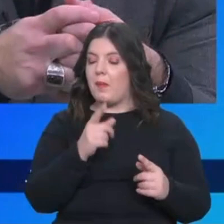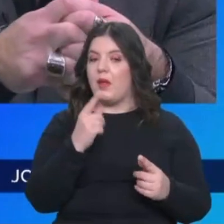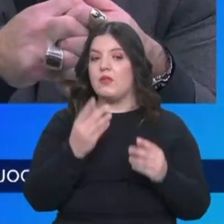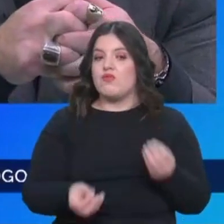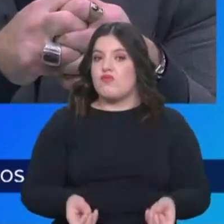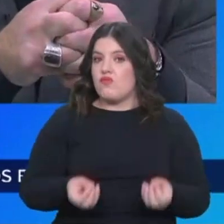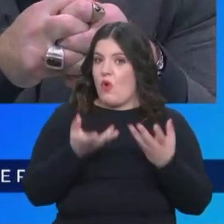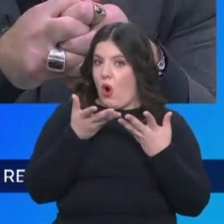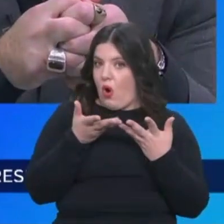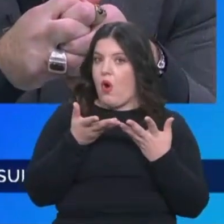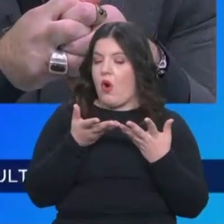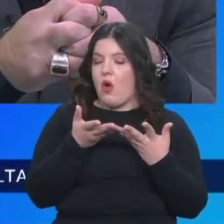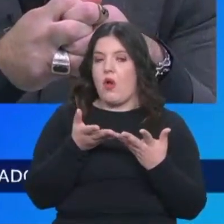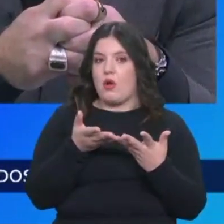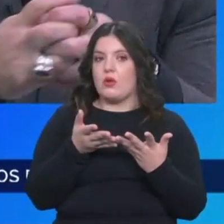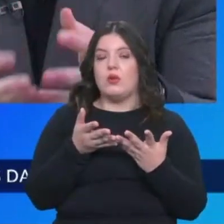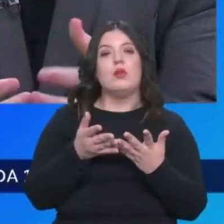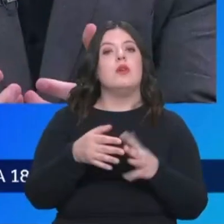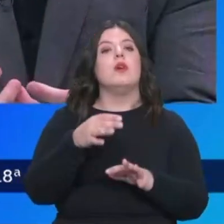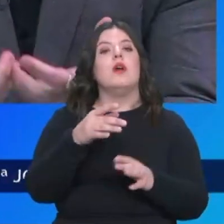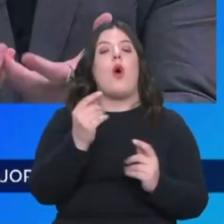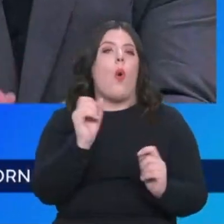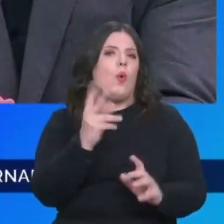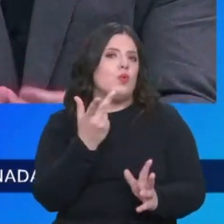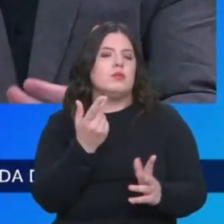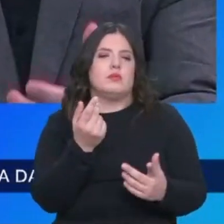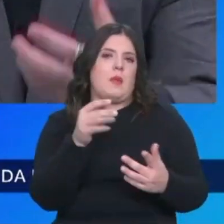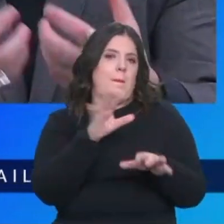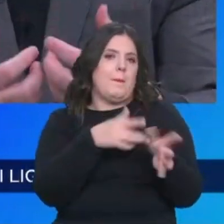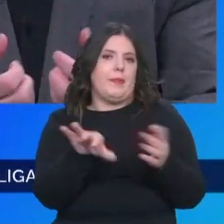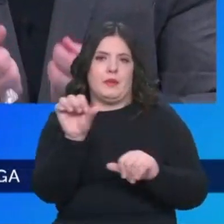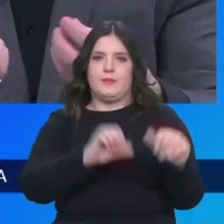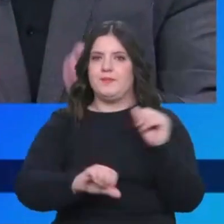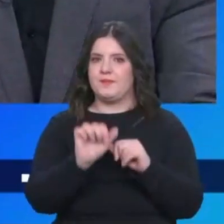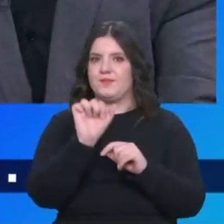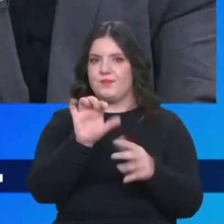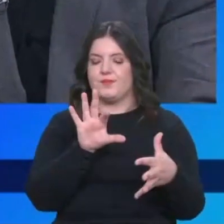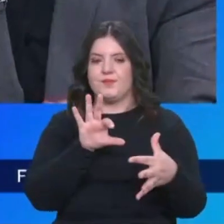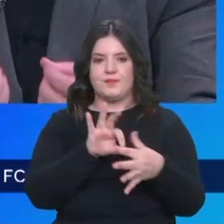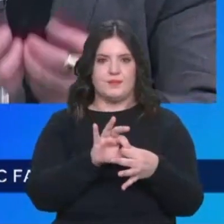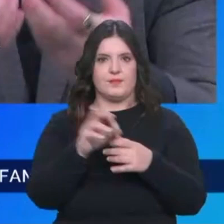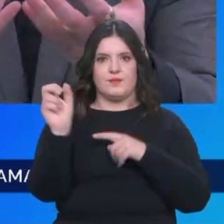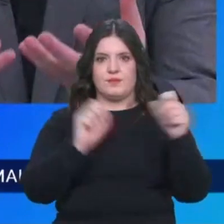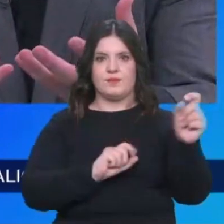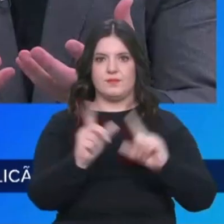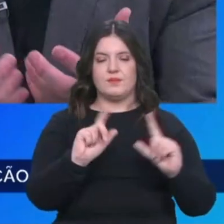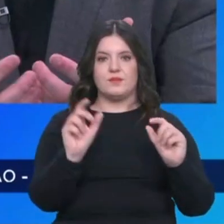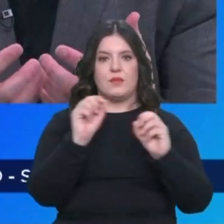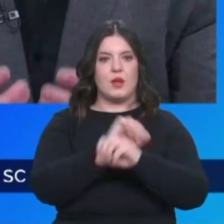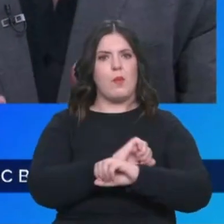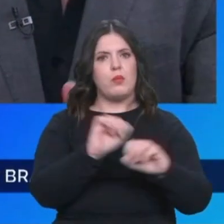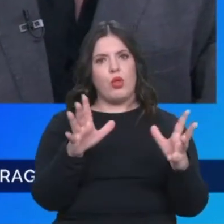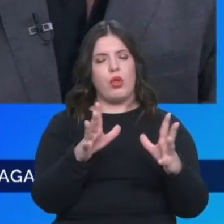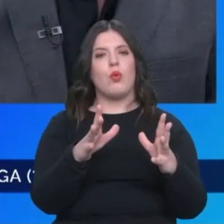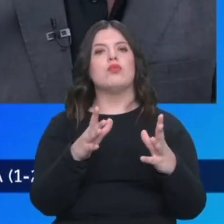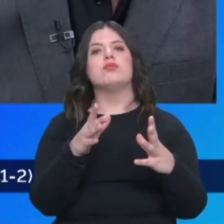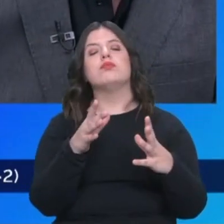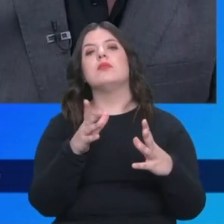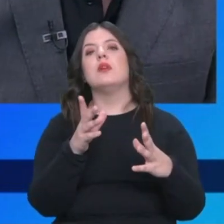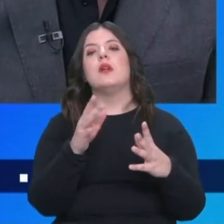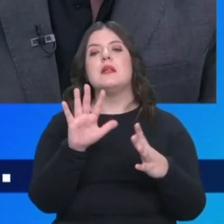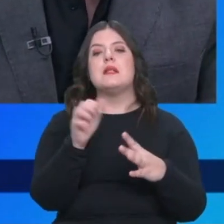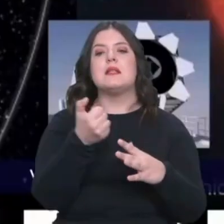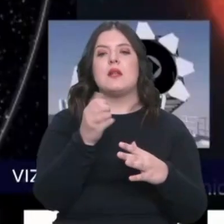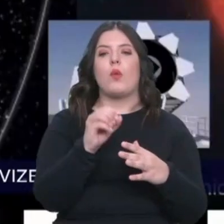nascido, ou terá sido, a sua composição química terá vindo de uma estrela que explodiu, uma estrela com cerca de